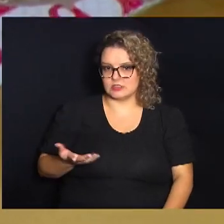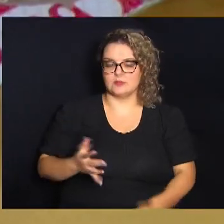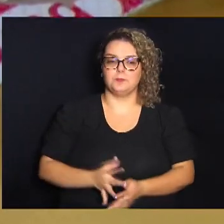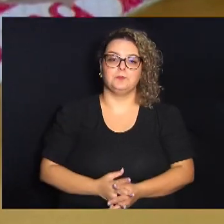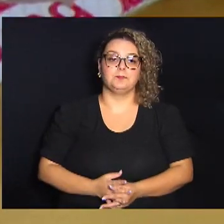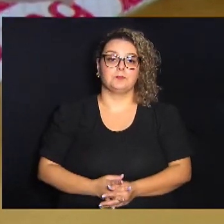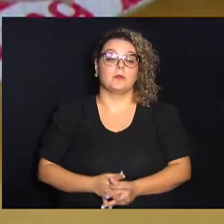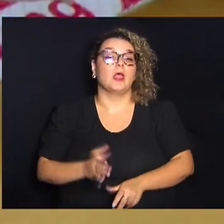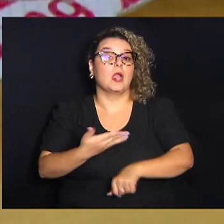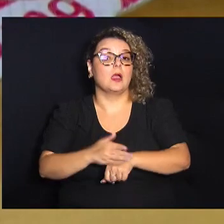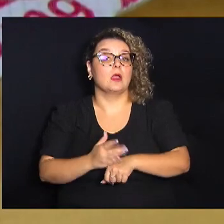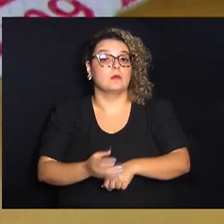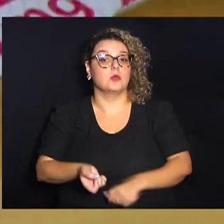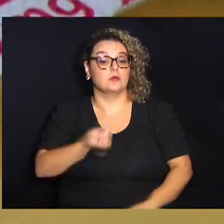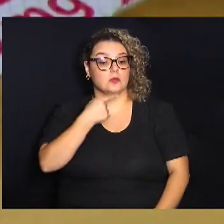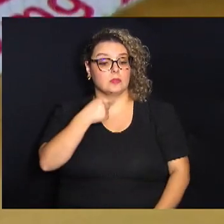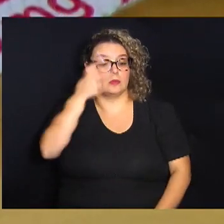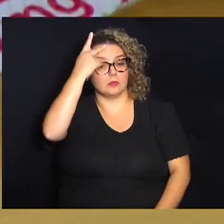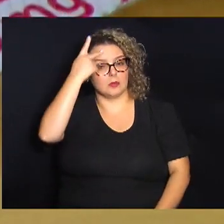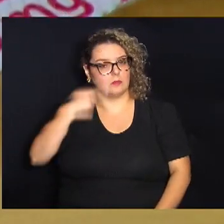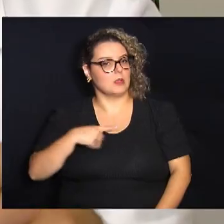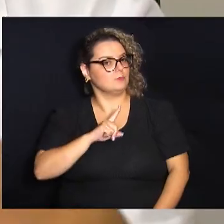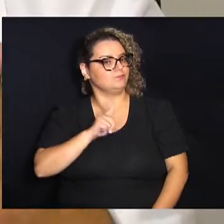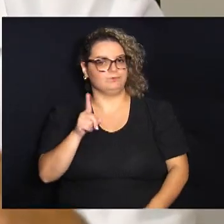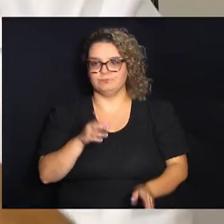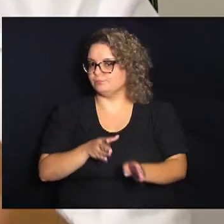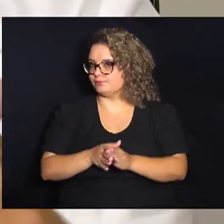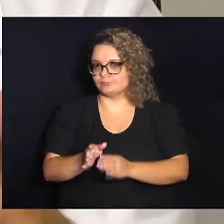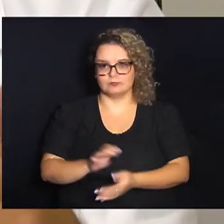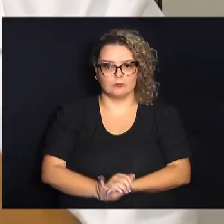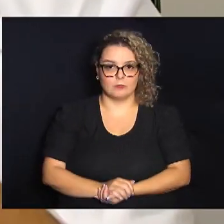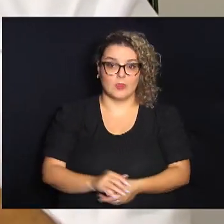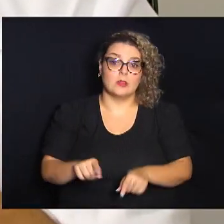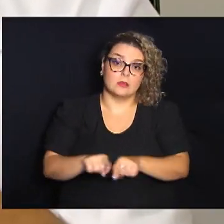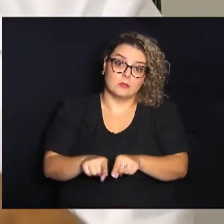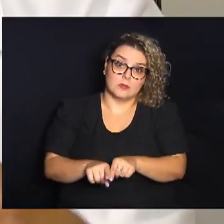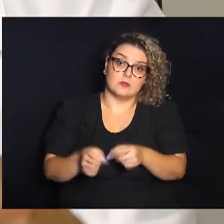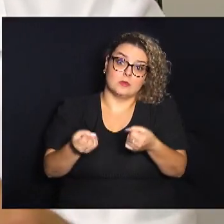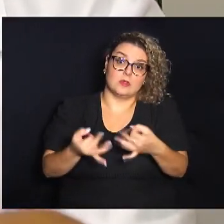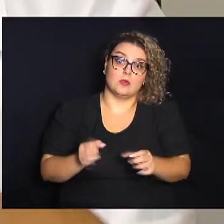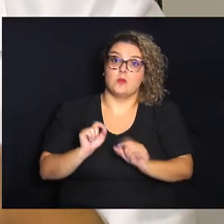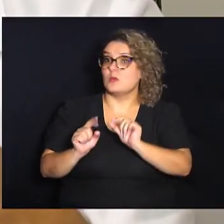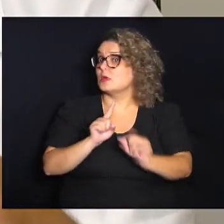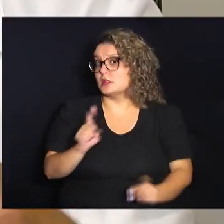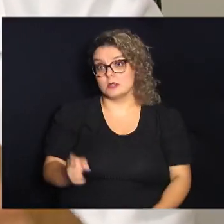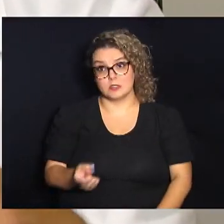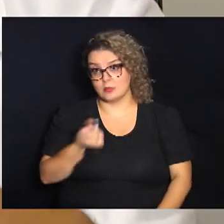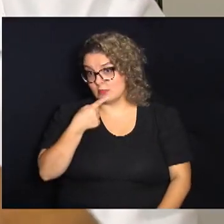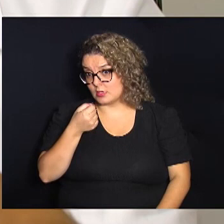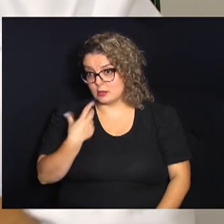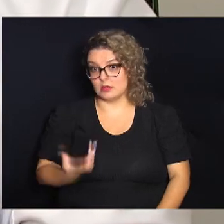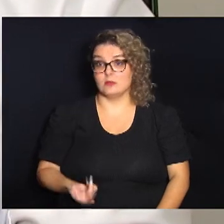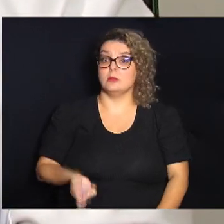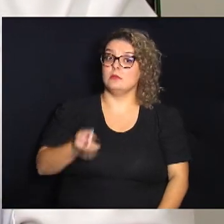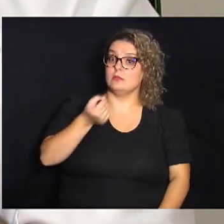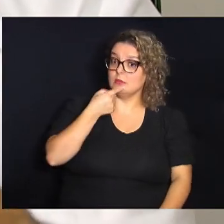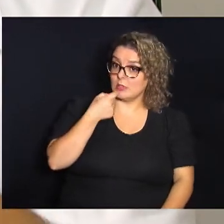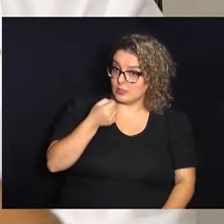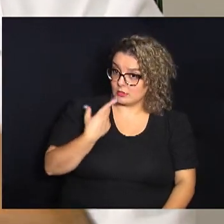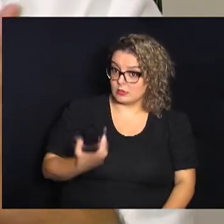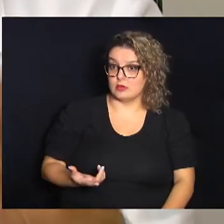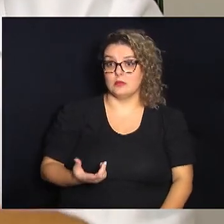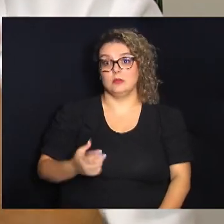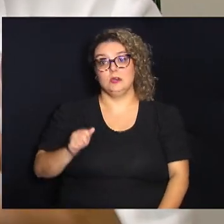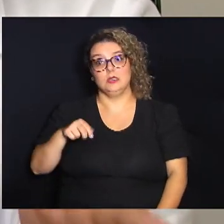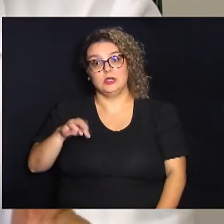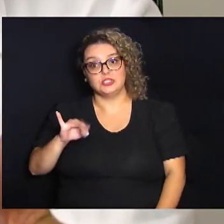prática da automedicação não é recomendada. E também fazer orientações sobre o que não tomar, né? Sobretudo medicações anti-inflamatórios,